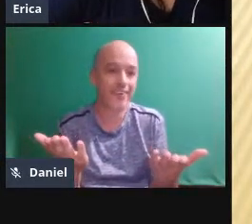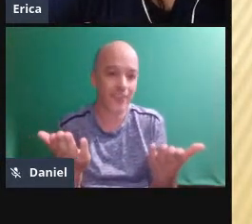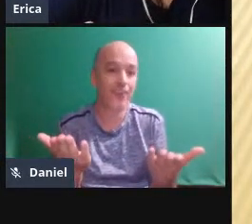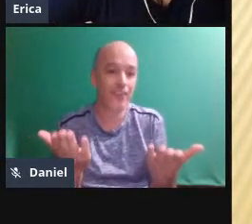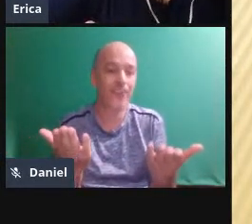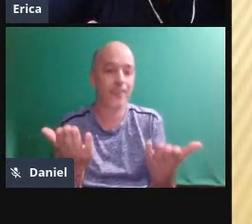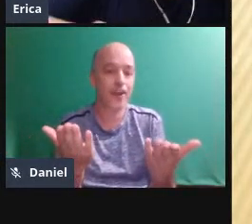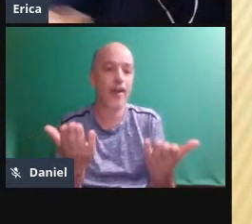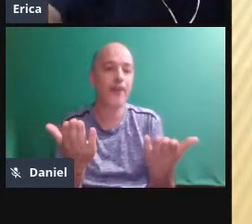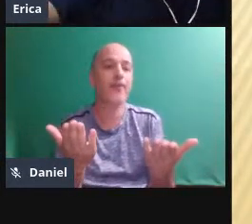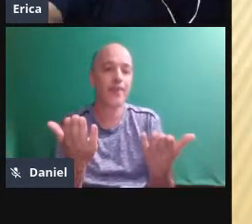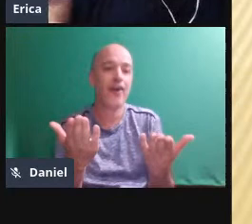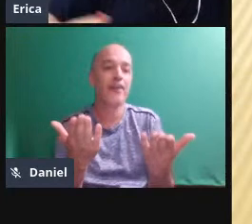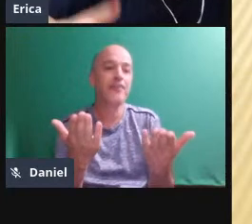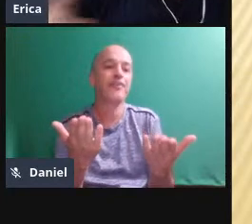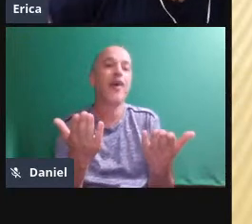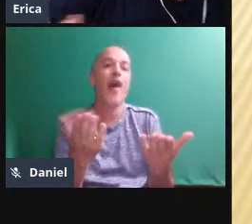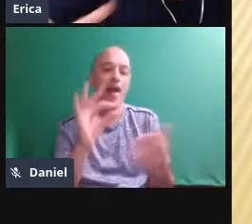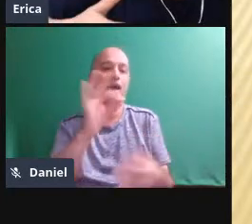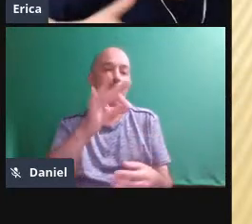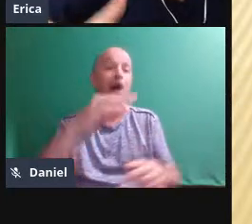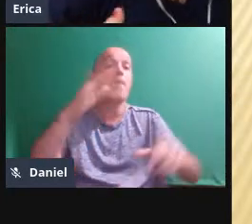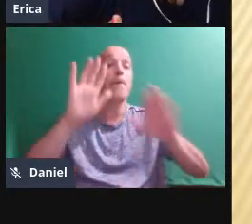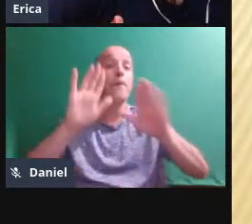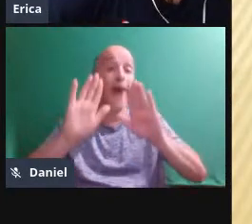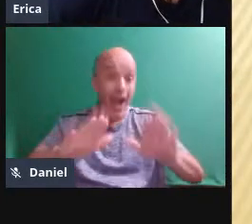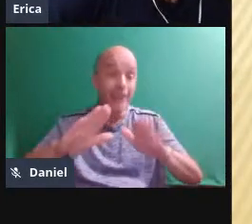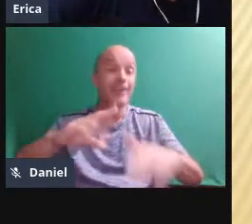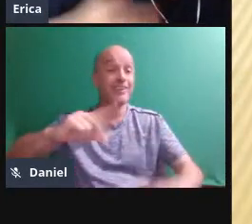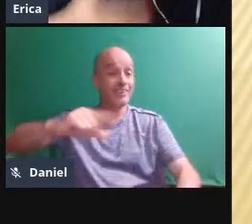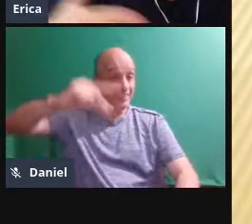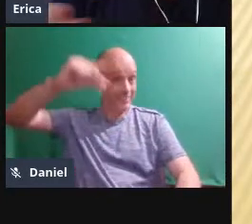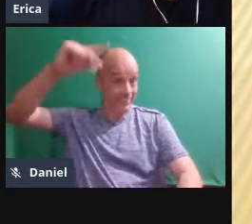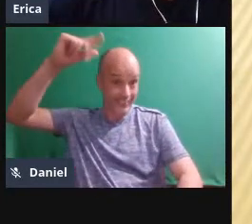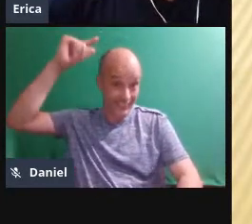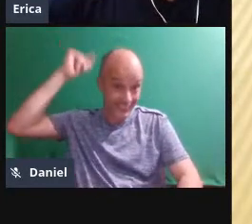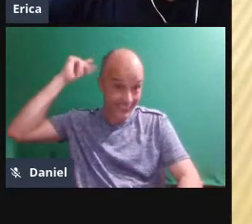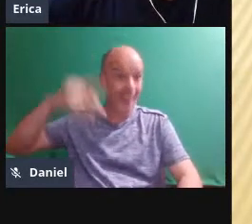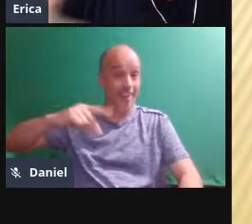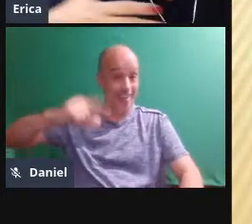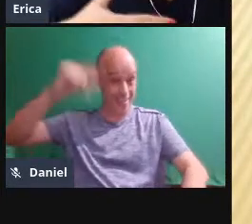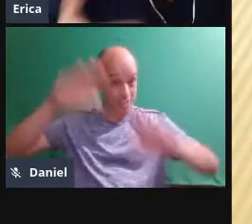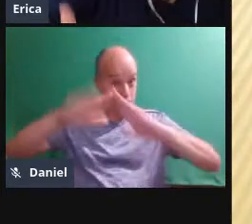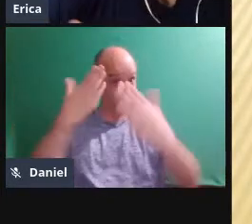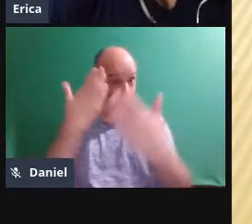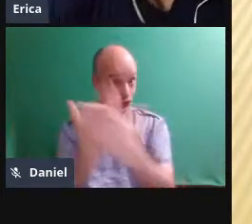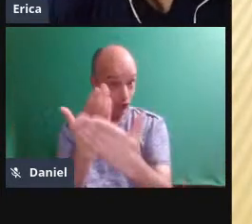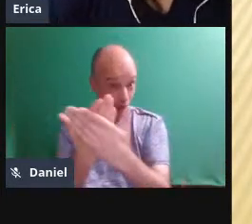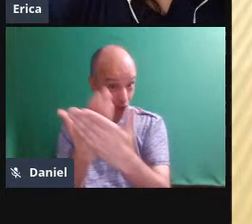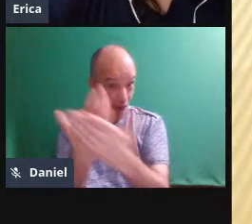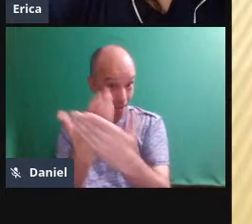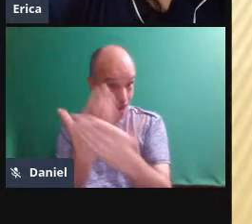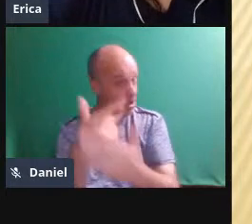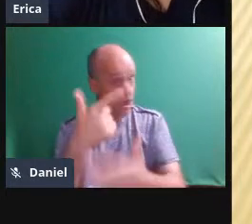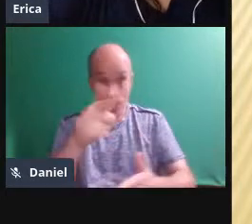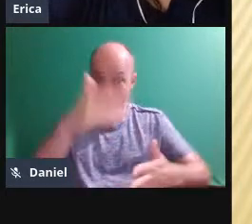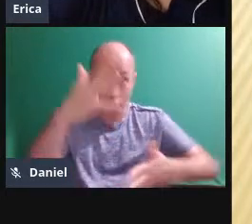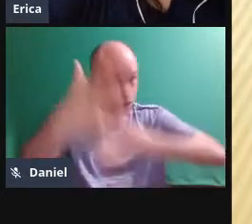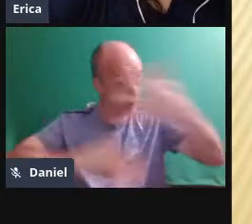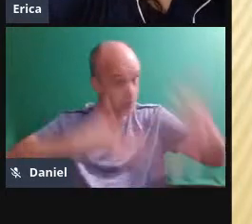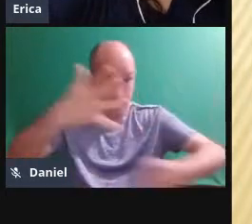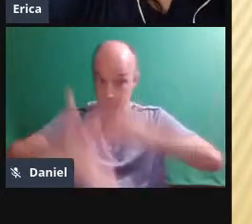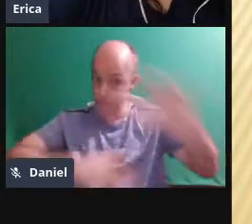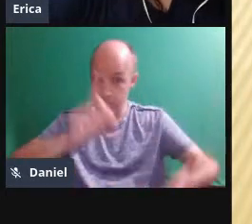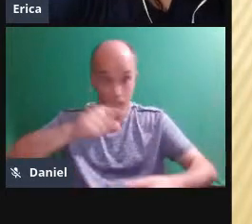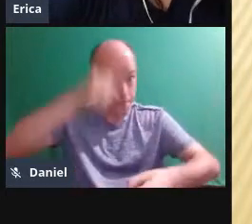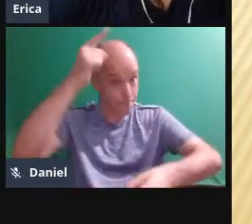Porque se ele for, por exemplo, fazer uma viagem internacional, usar um avião, por exemplo, as informações elas são feitas em português. É um direito